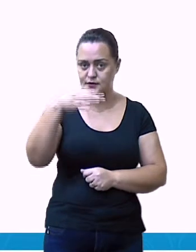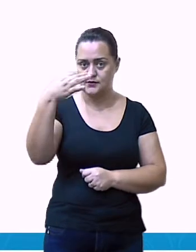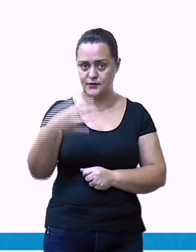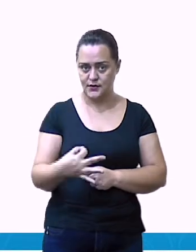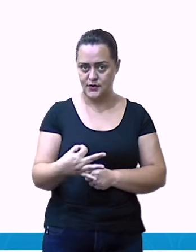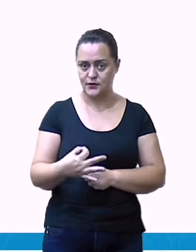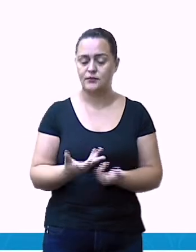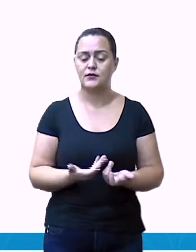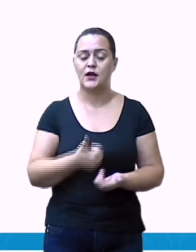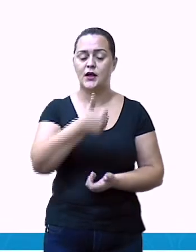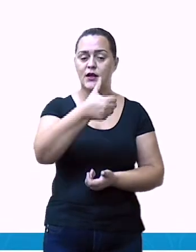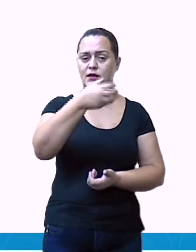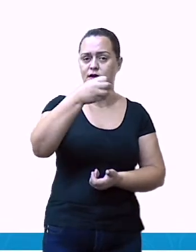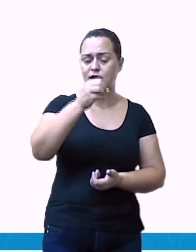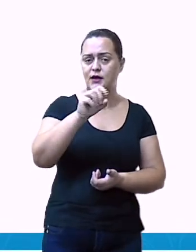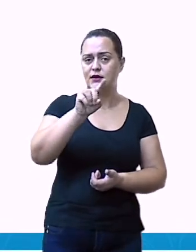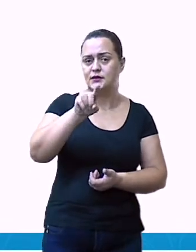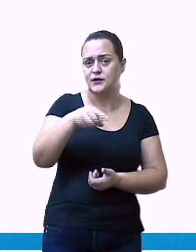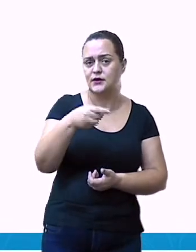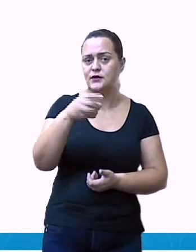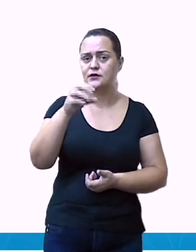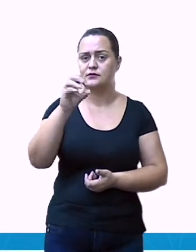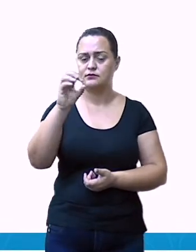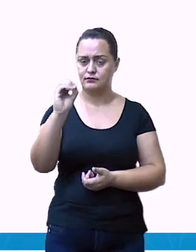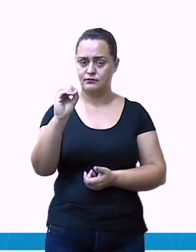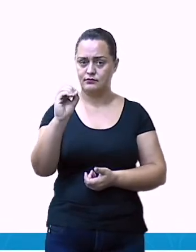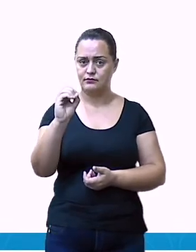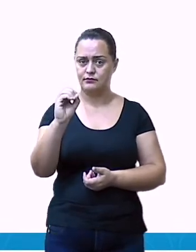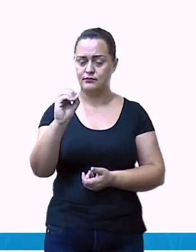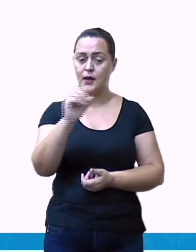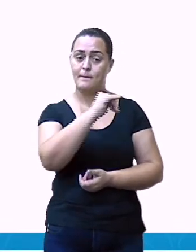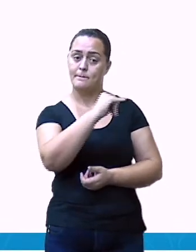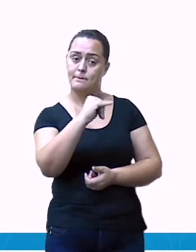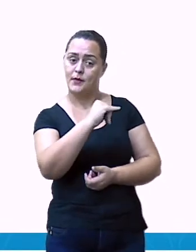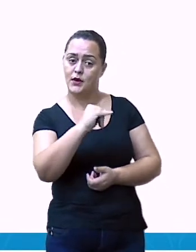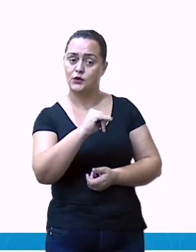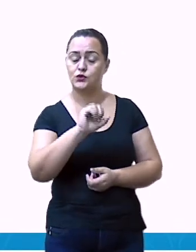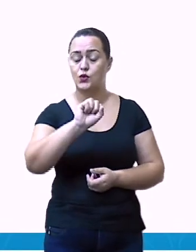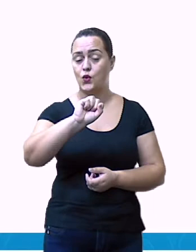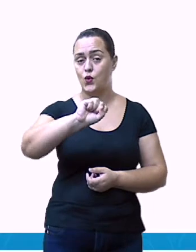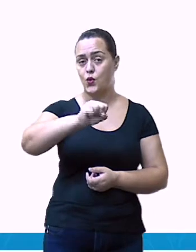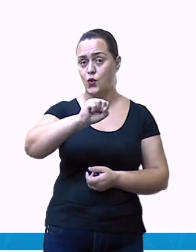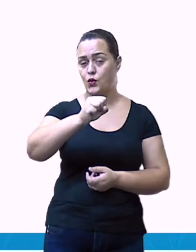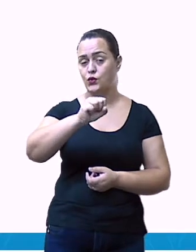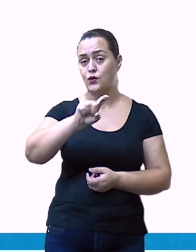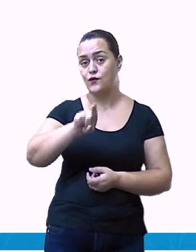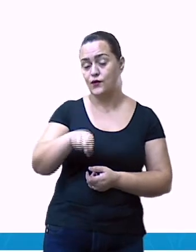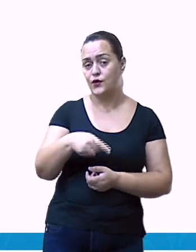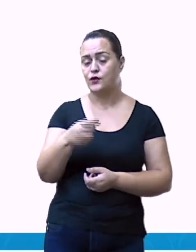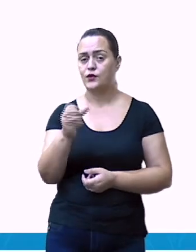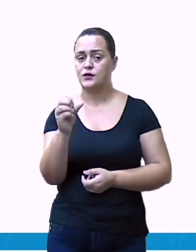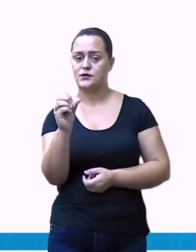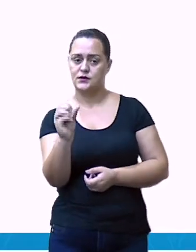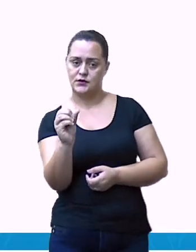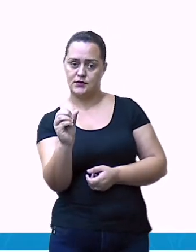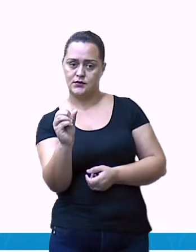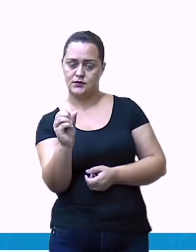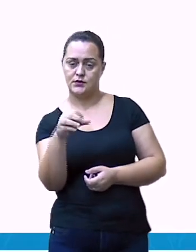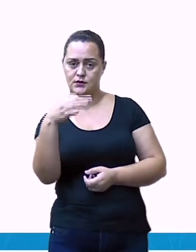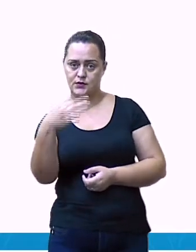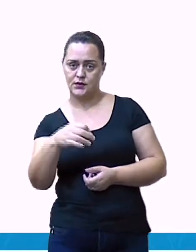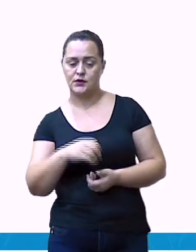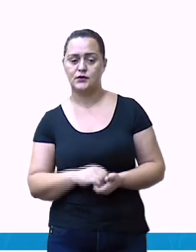emprestado igual lá em cima, até chegar no número que precisamos. 10 tira 6 fica 4.